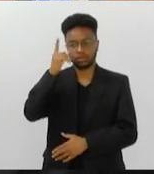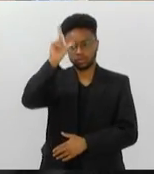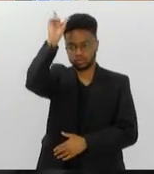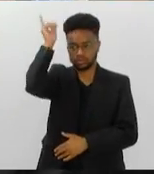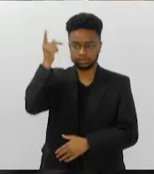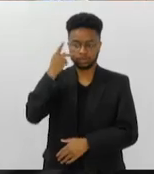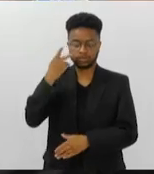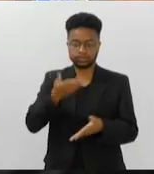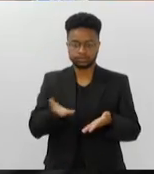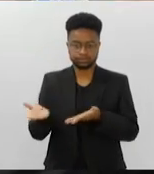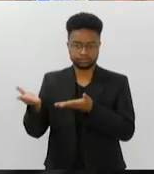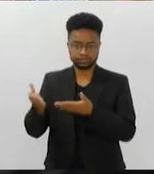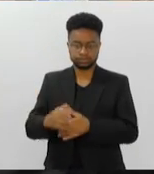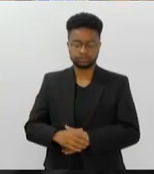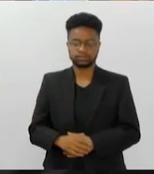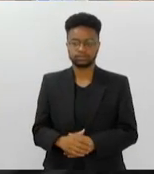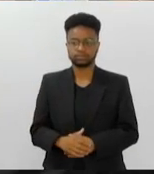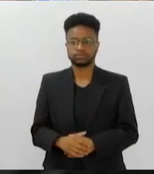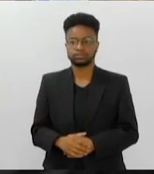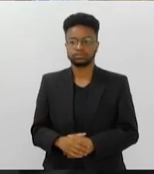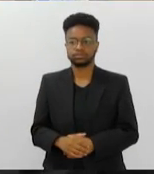por favor.